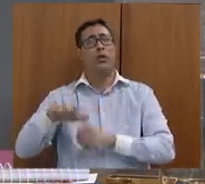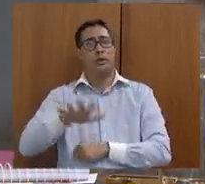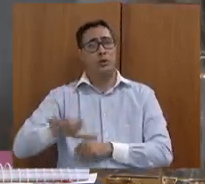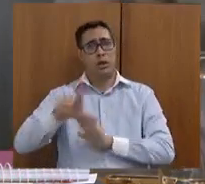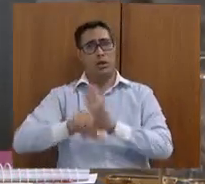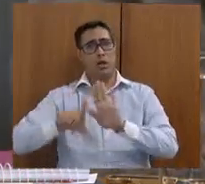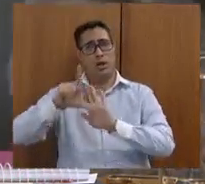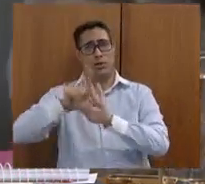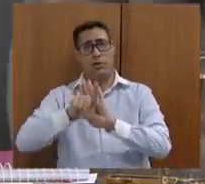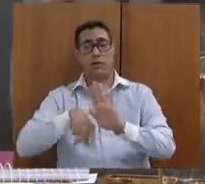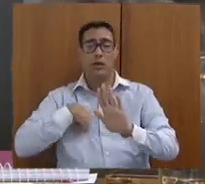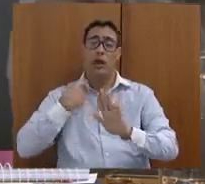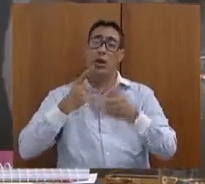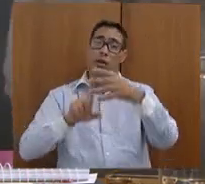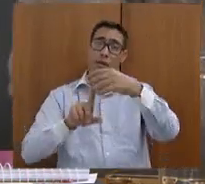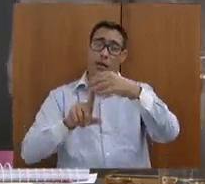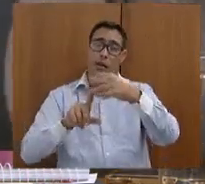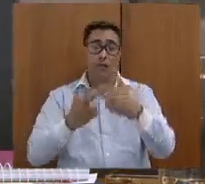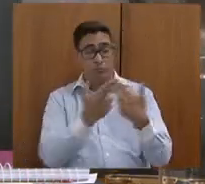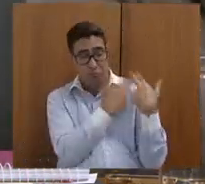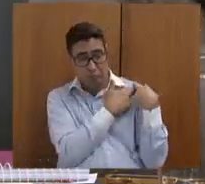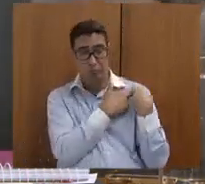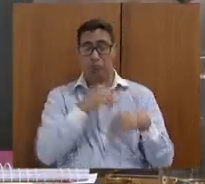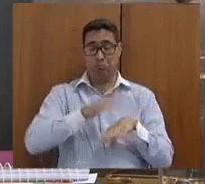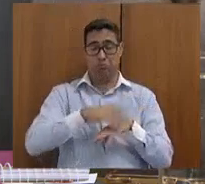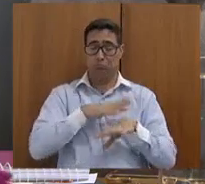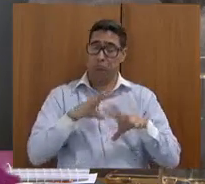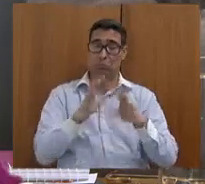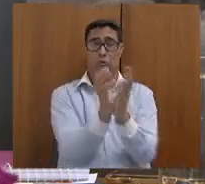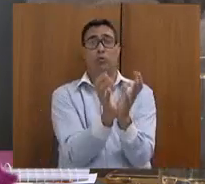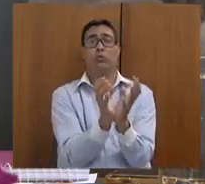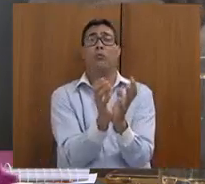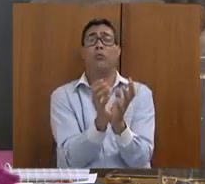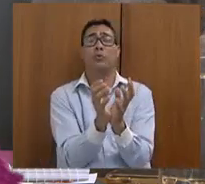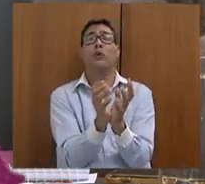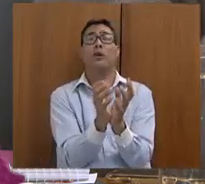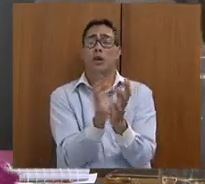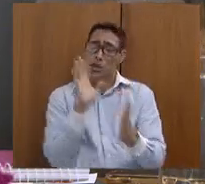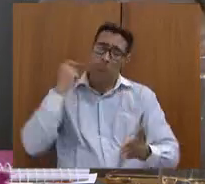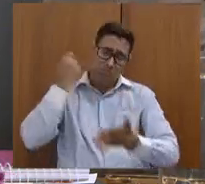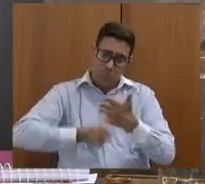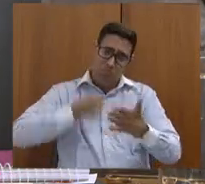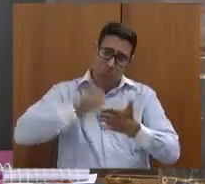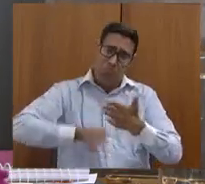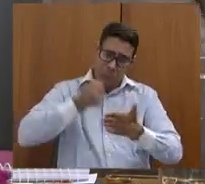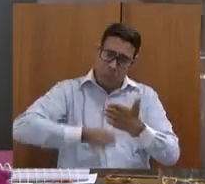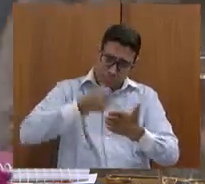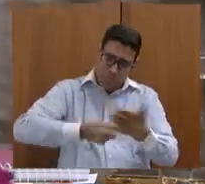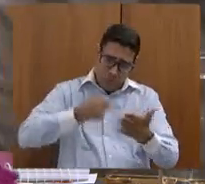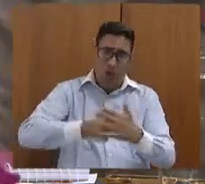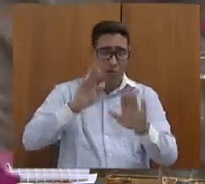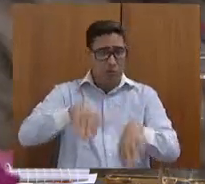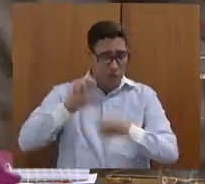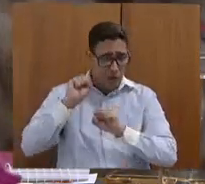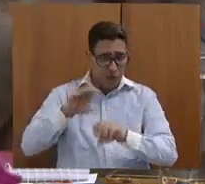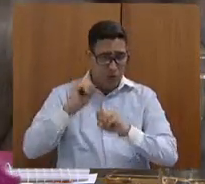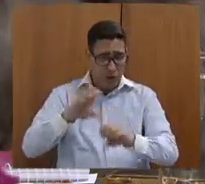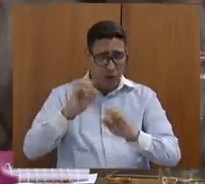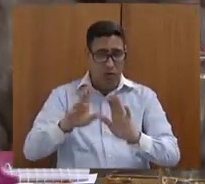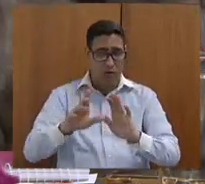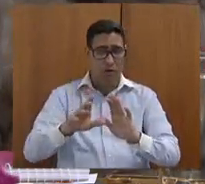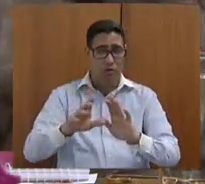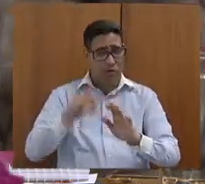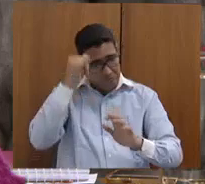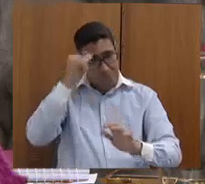é da nossa responsabilidade enquanto comissão de batalharmos por uma educação anti-racista